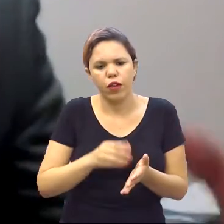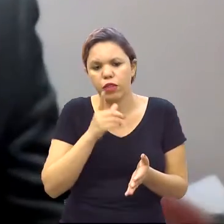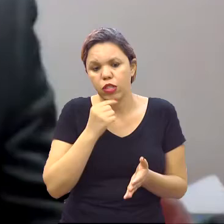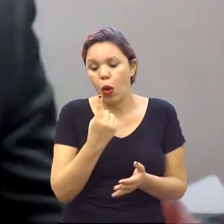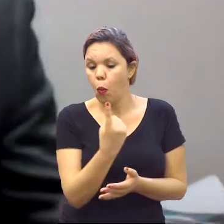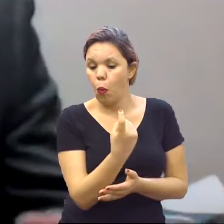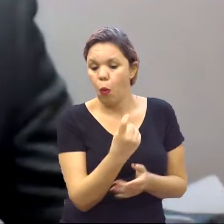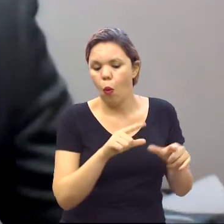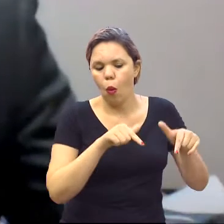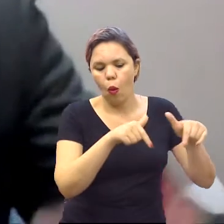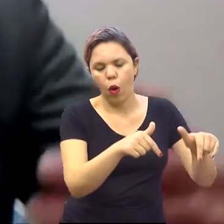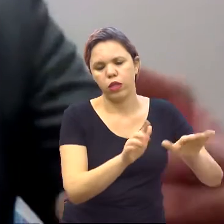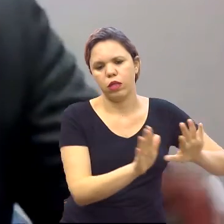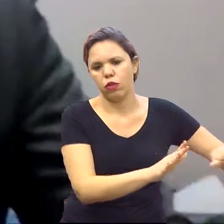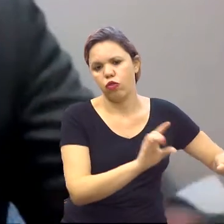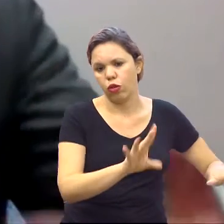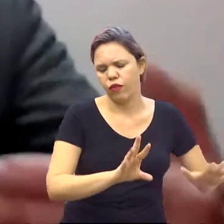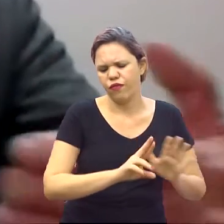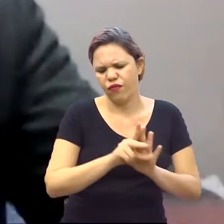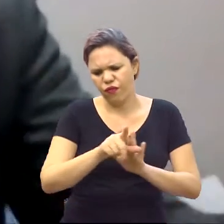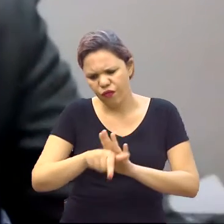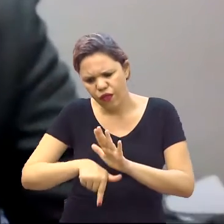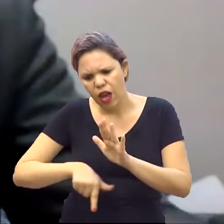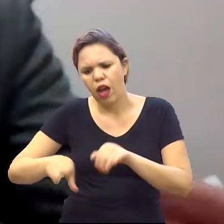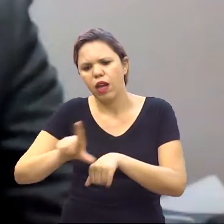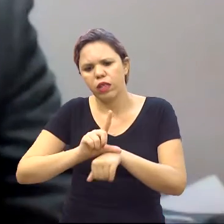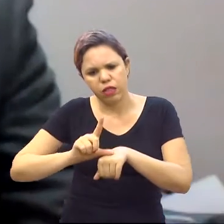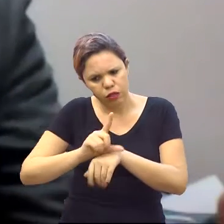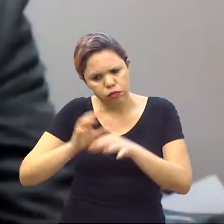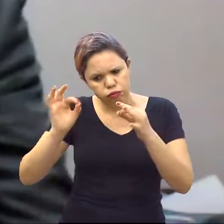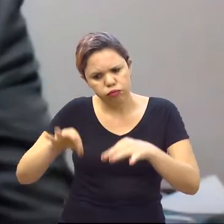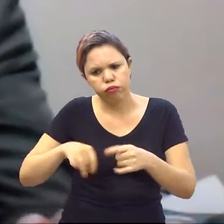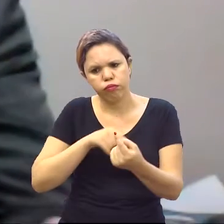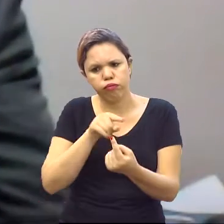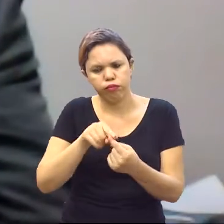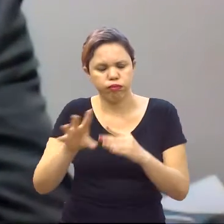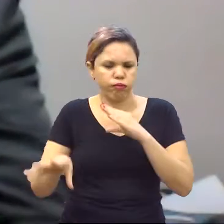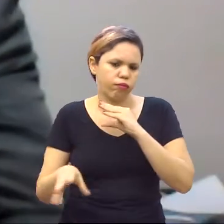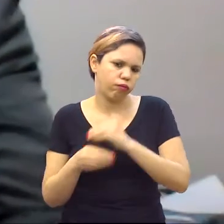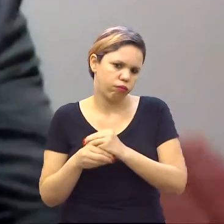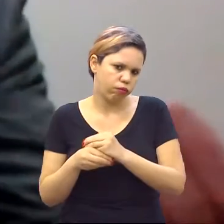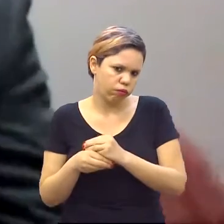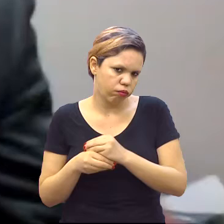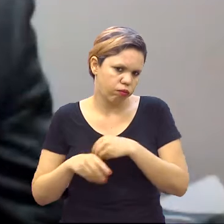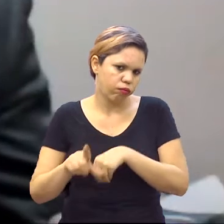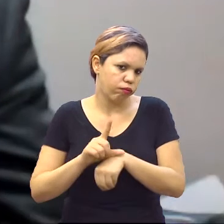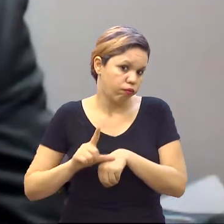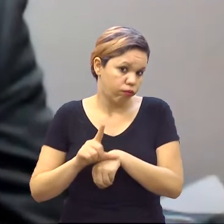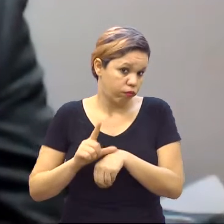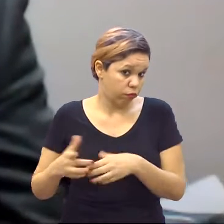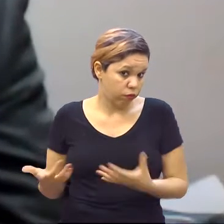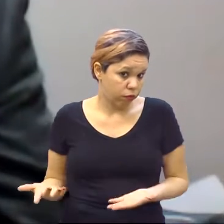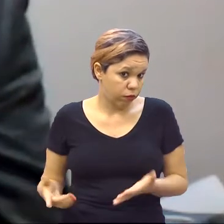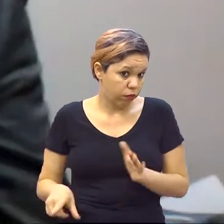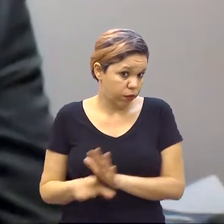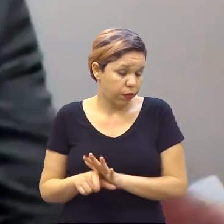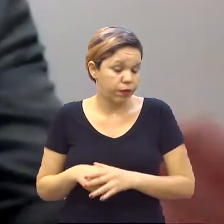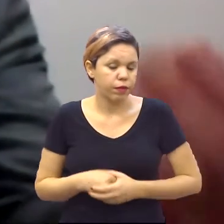única ação isolada. São legislações corretas, implementações das legislações,